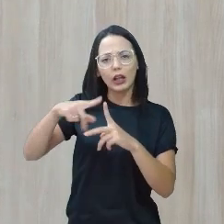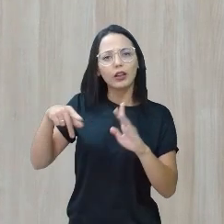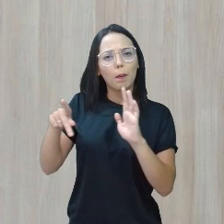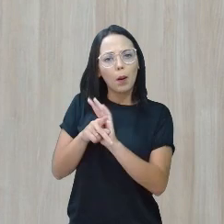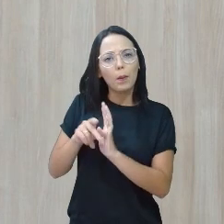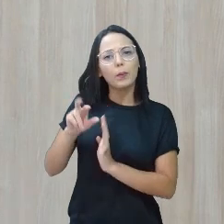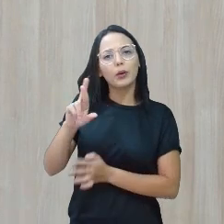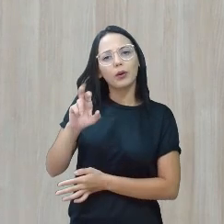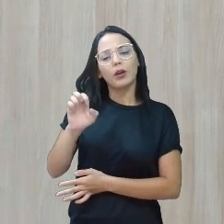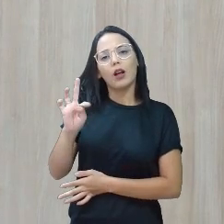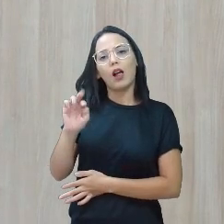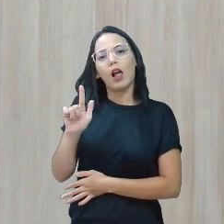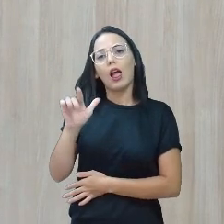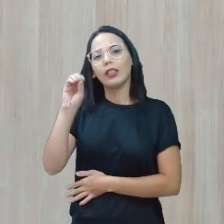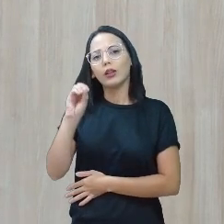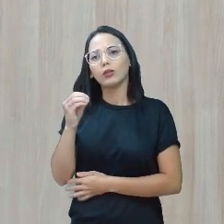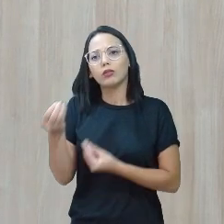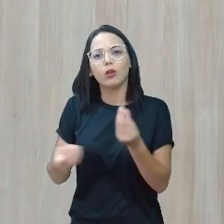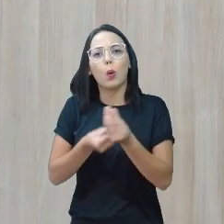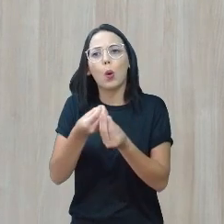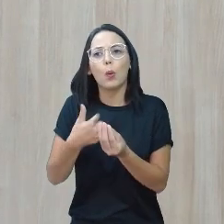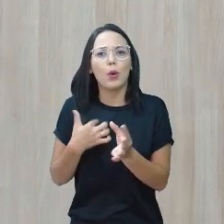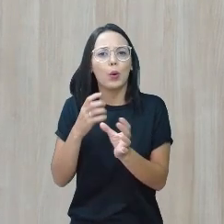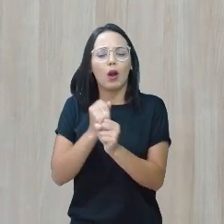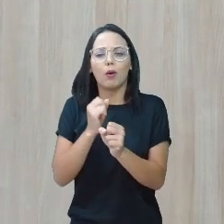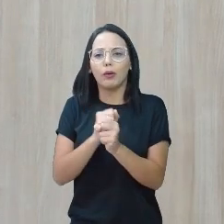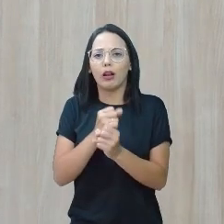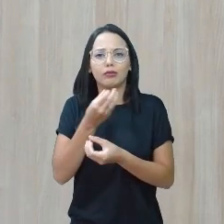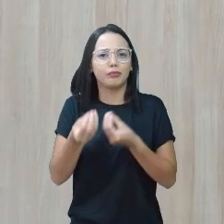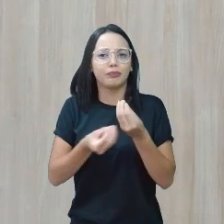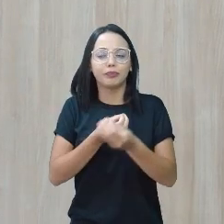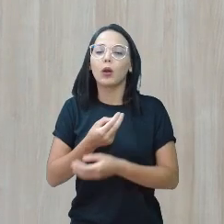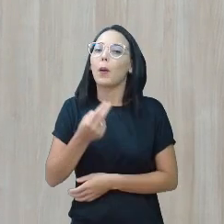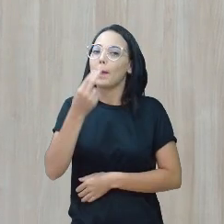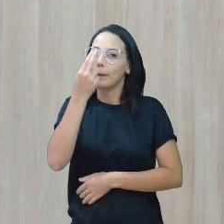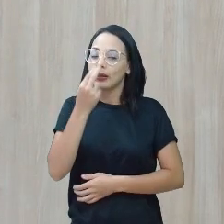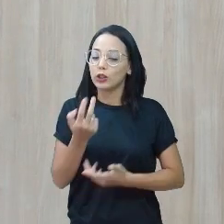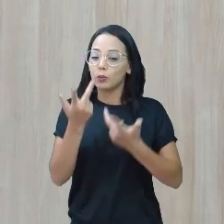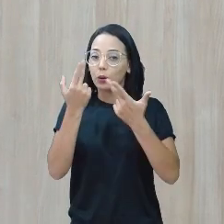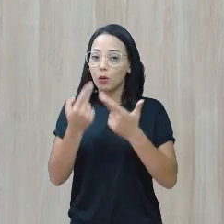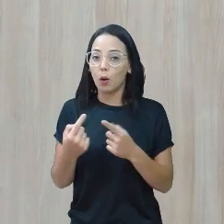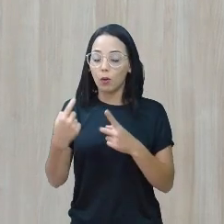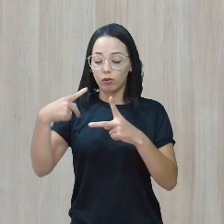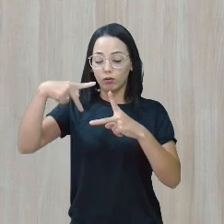Então, como que eu vou fazer para calcular isso? Mesmo processo. O negócio do